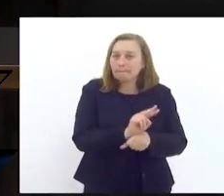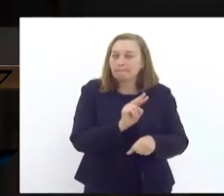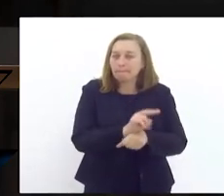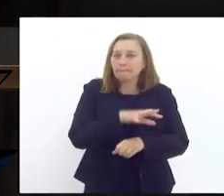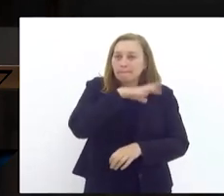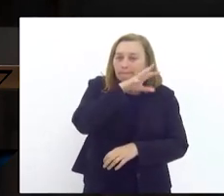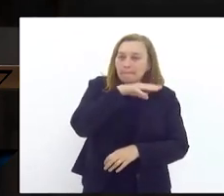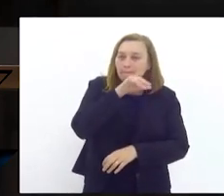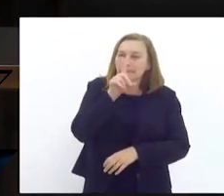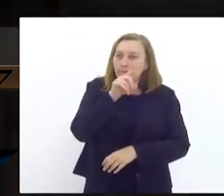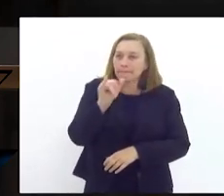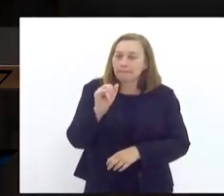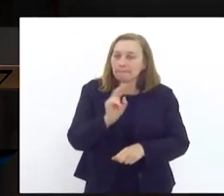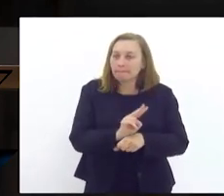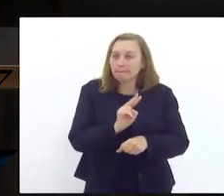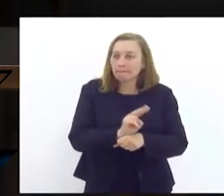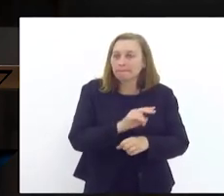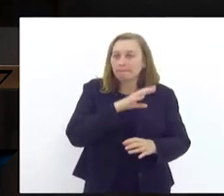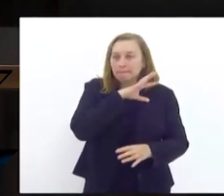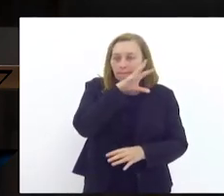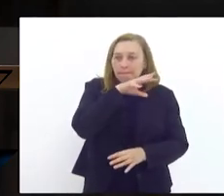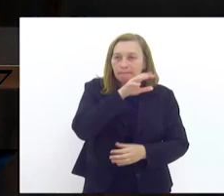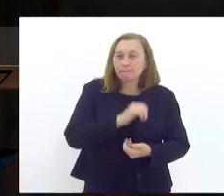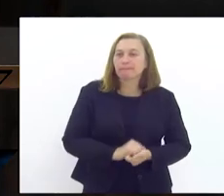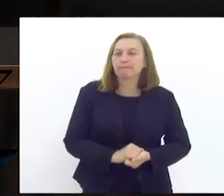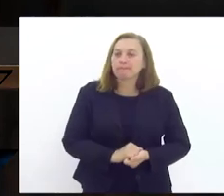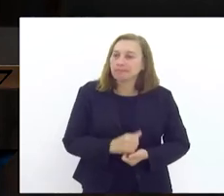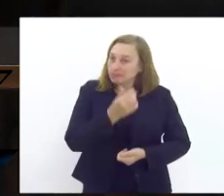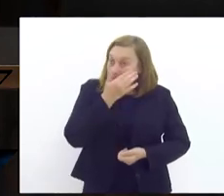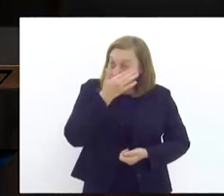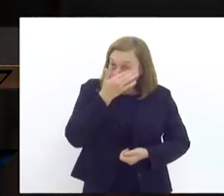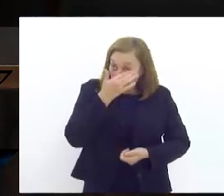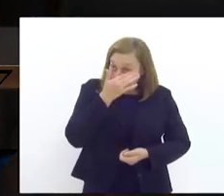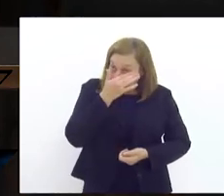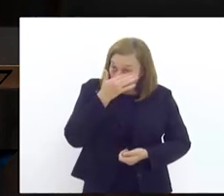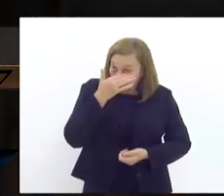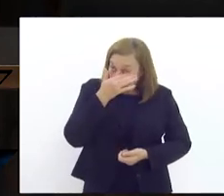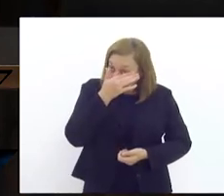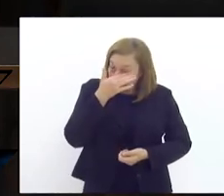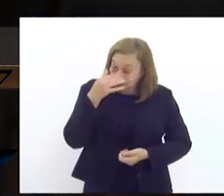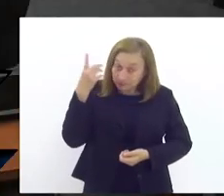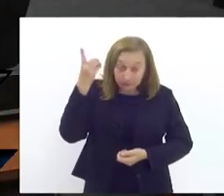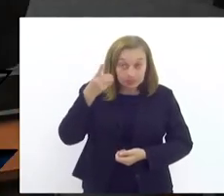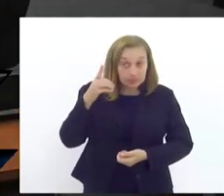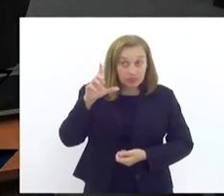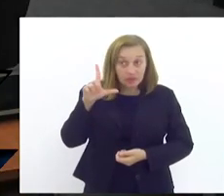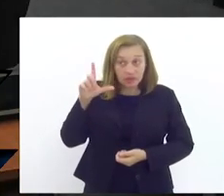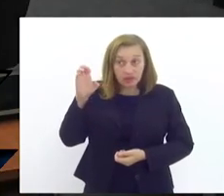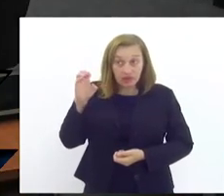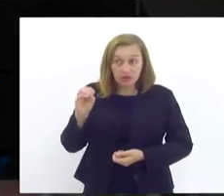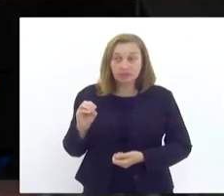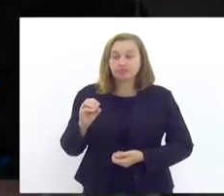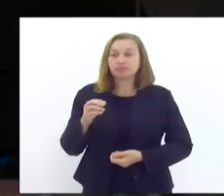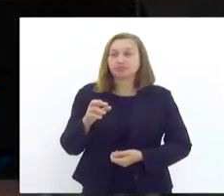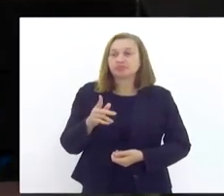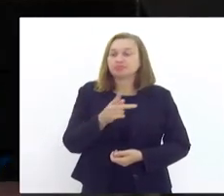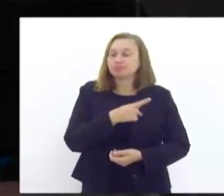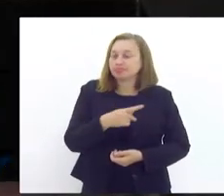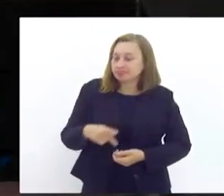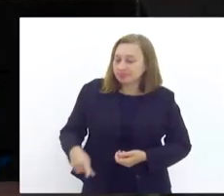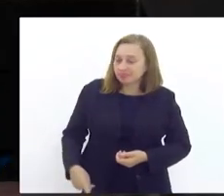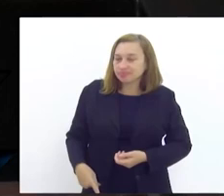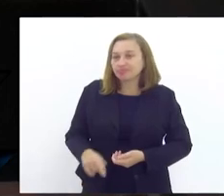do protetor dos animais com a palavra Deputado Leo Vieira Presidente